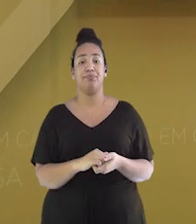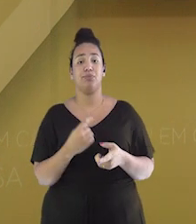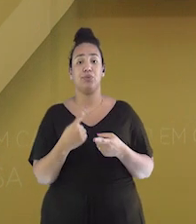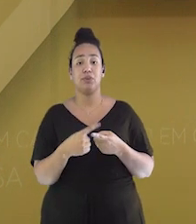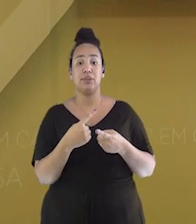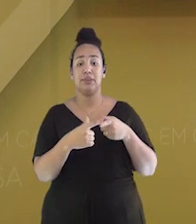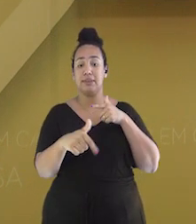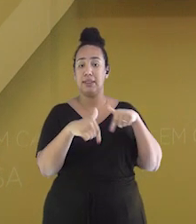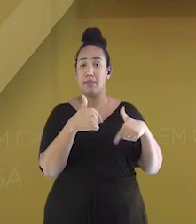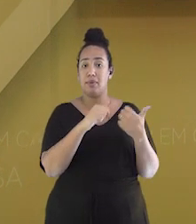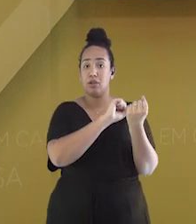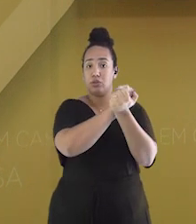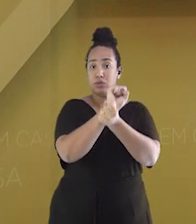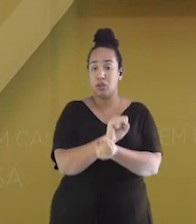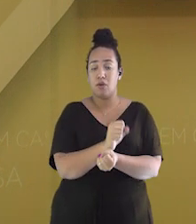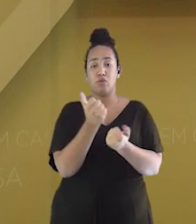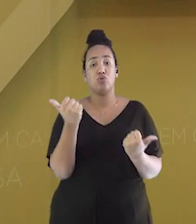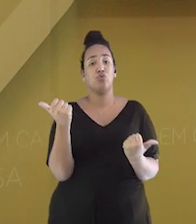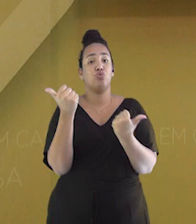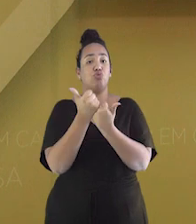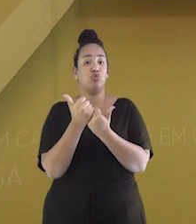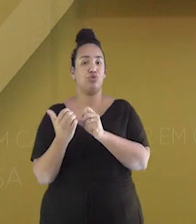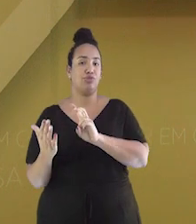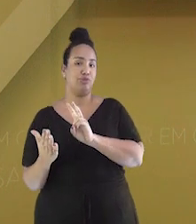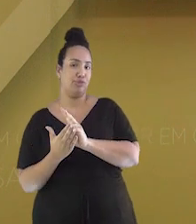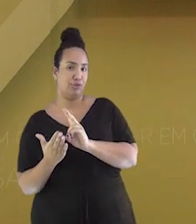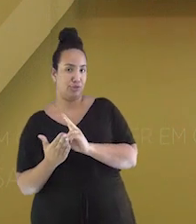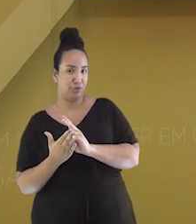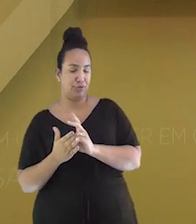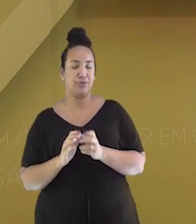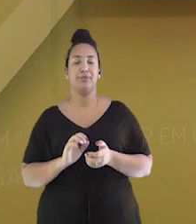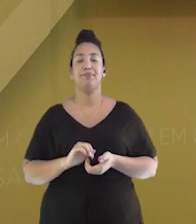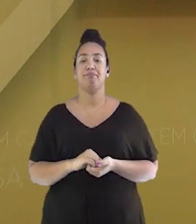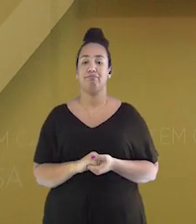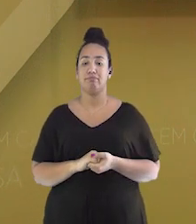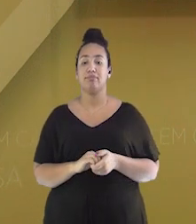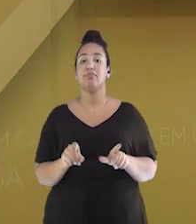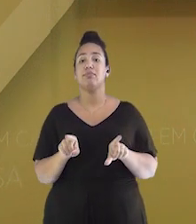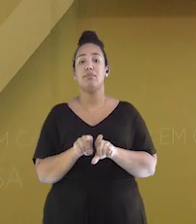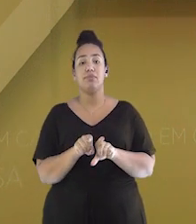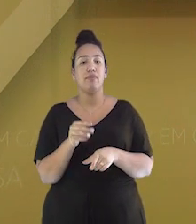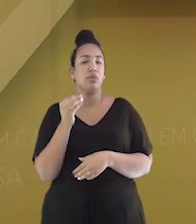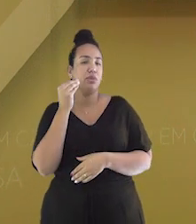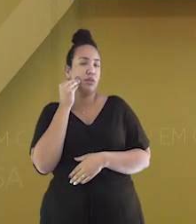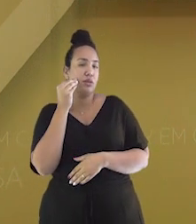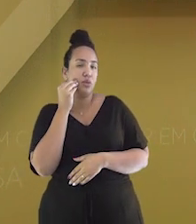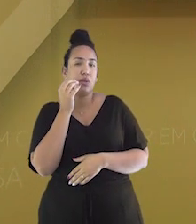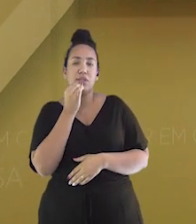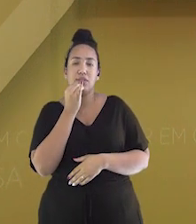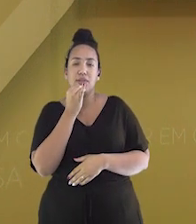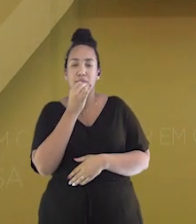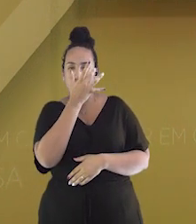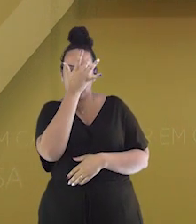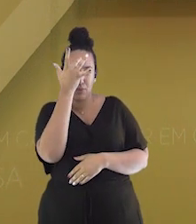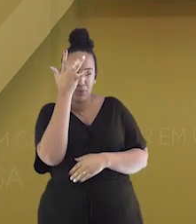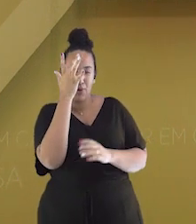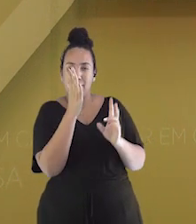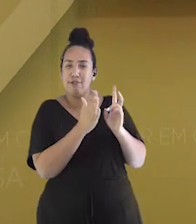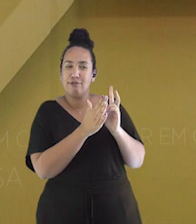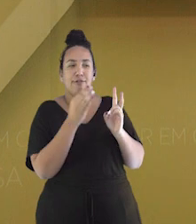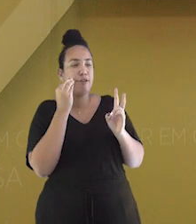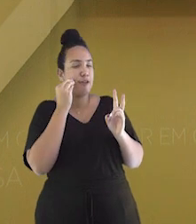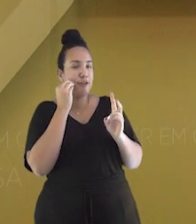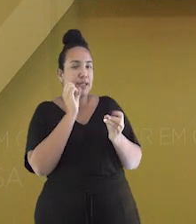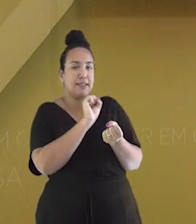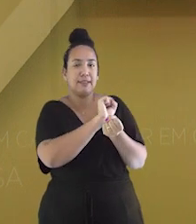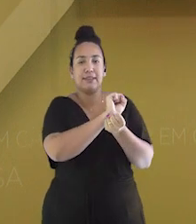substituiu a mão de obra indígena. Até ocorreu a tentativa da escravidão dos habitantes locais do Brasil, os indígenas,